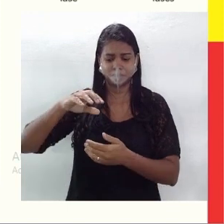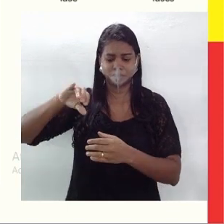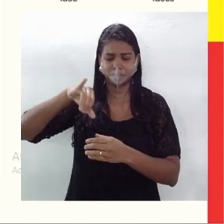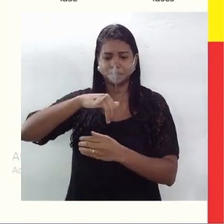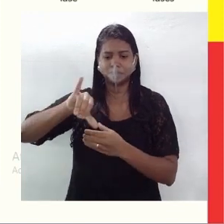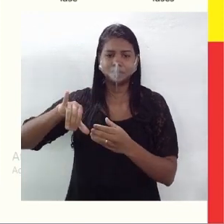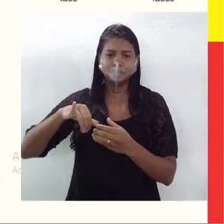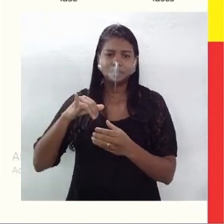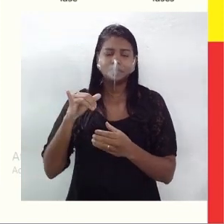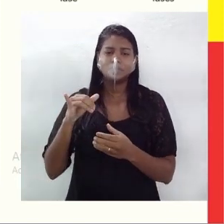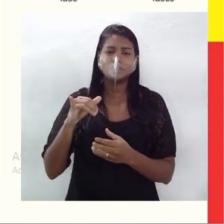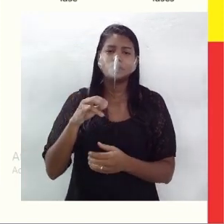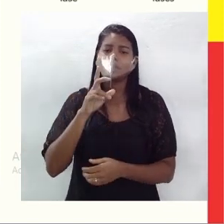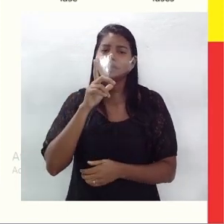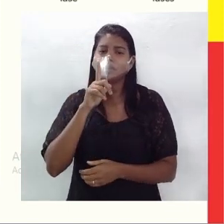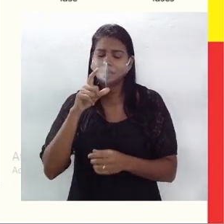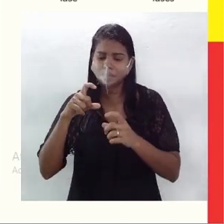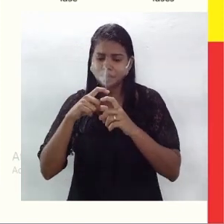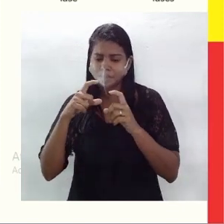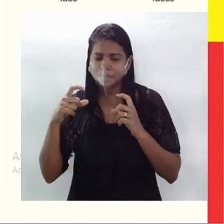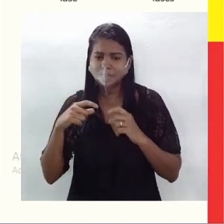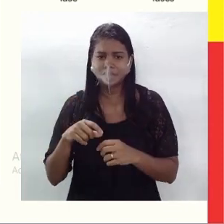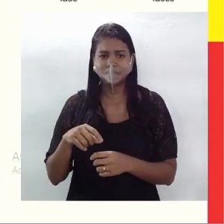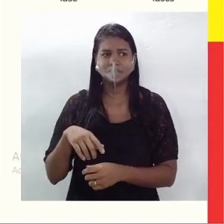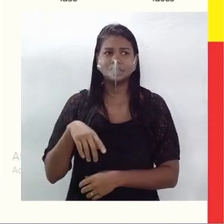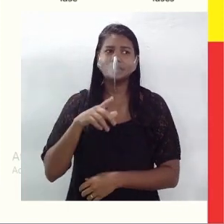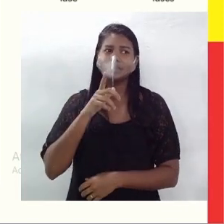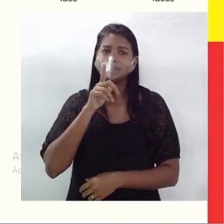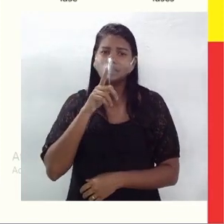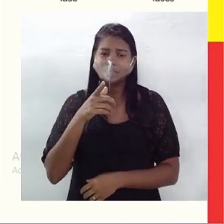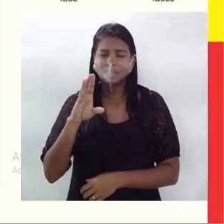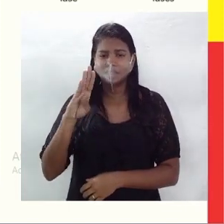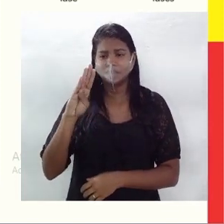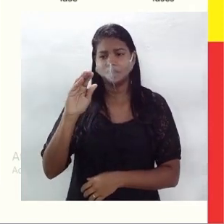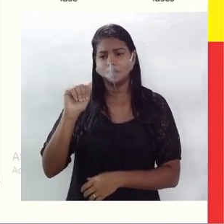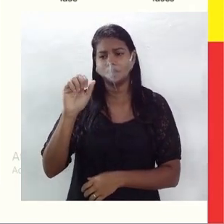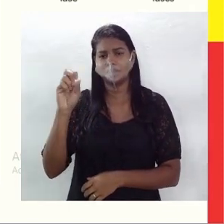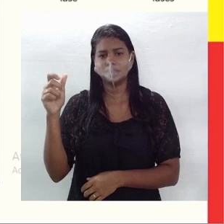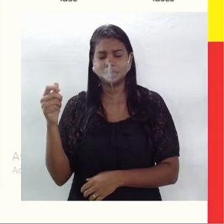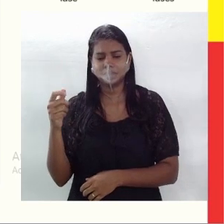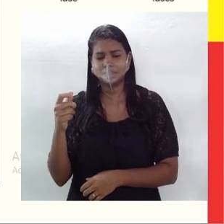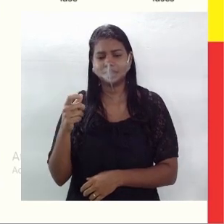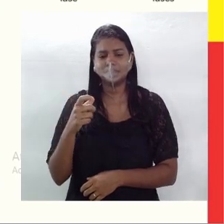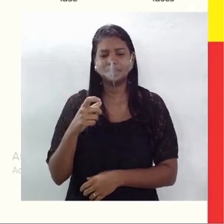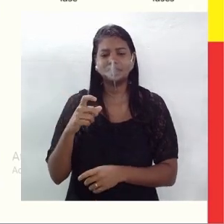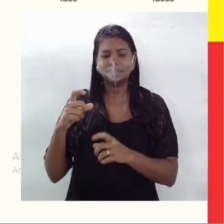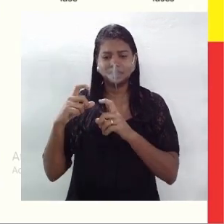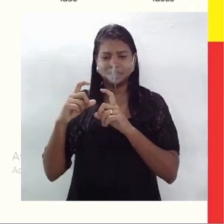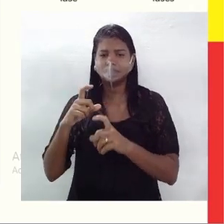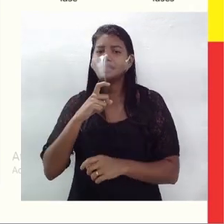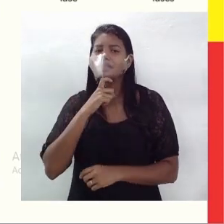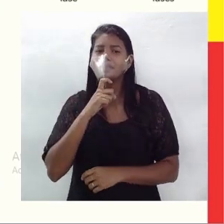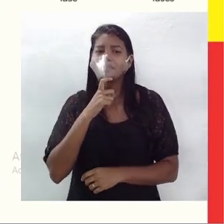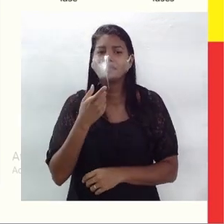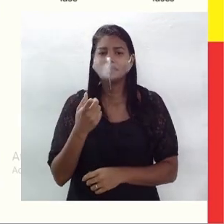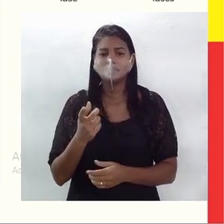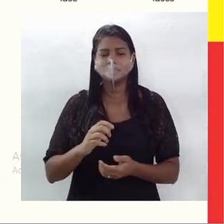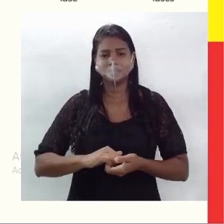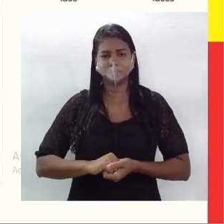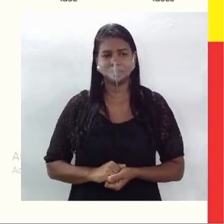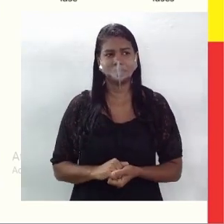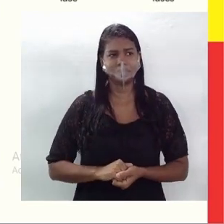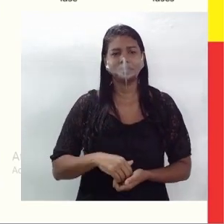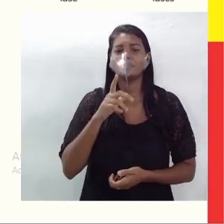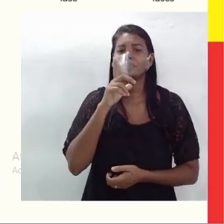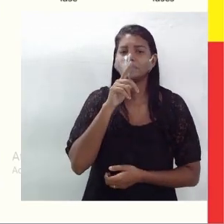gelo. No 2, água gaseificada e gelo. O que é água gaseificada? É